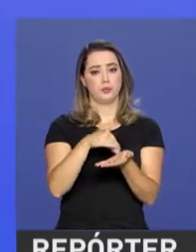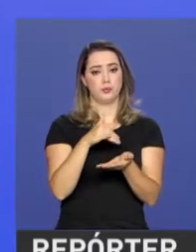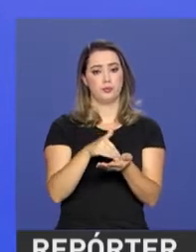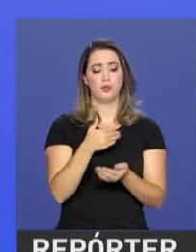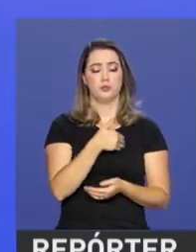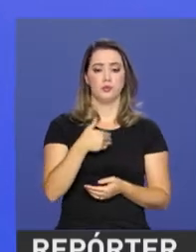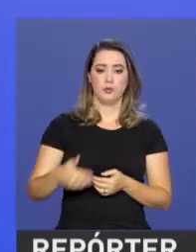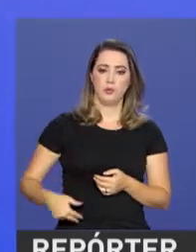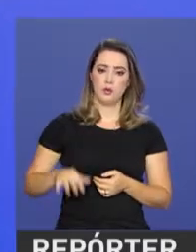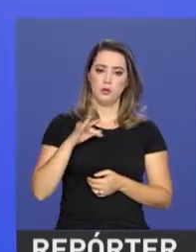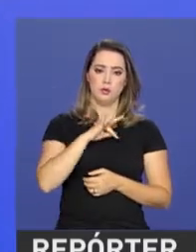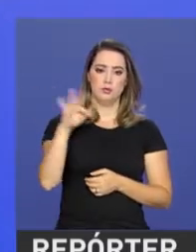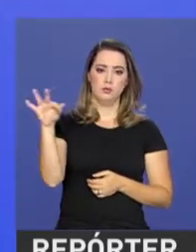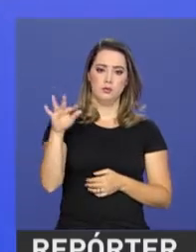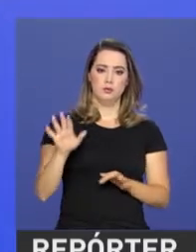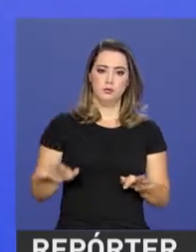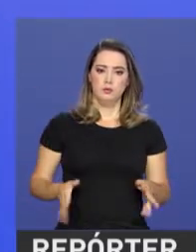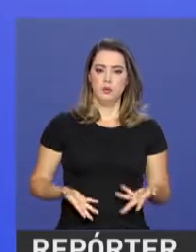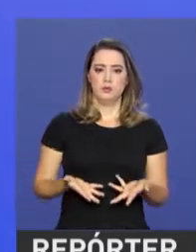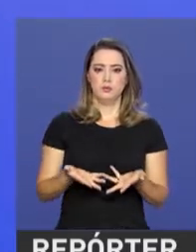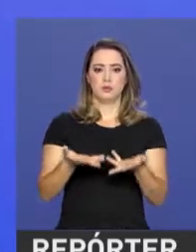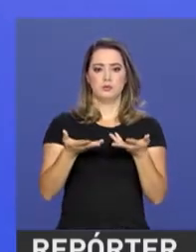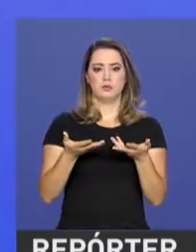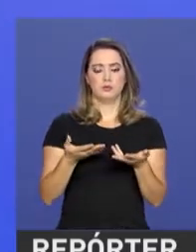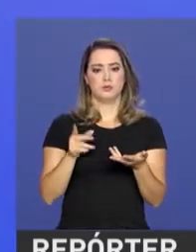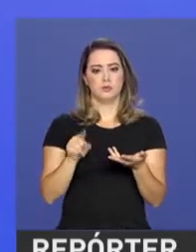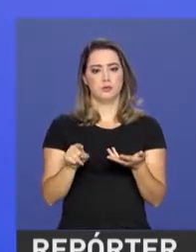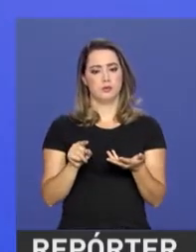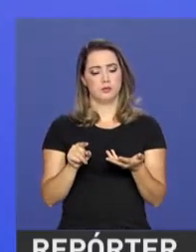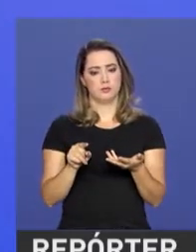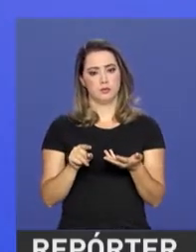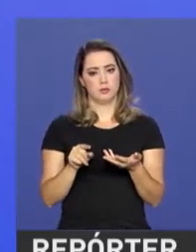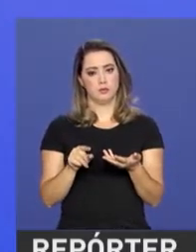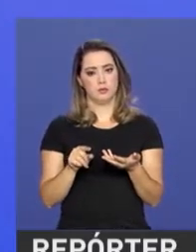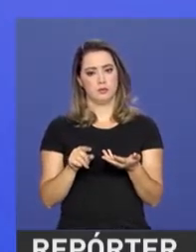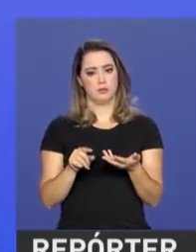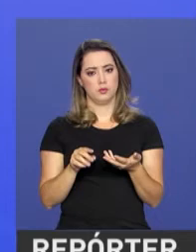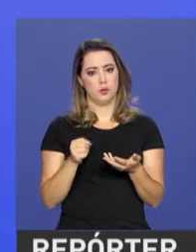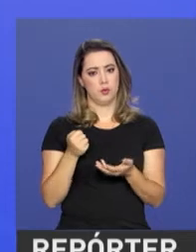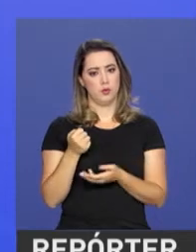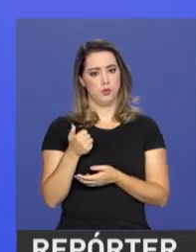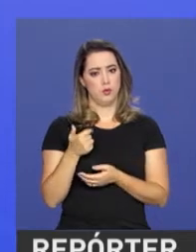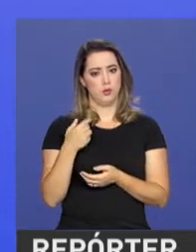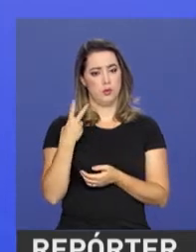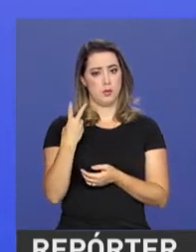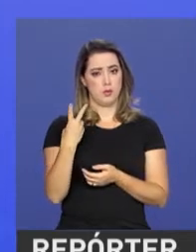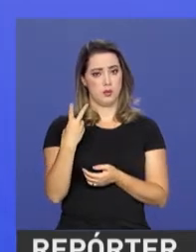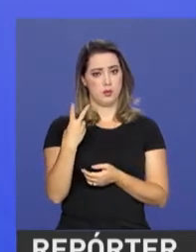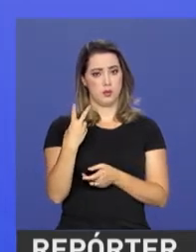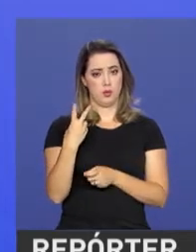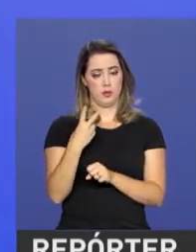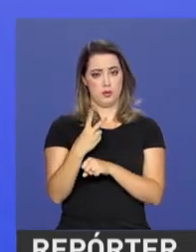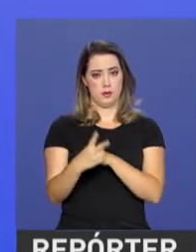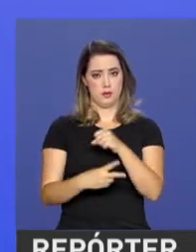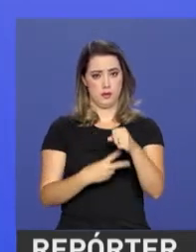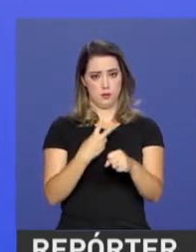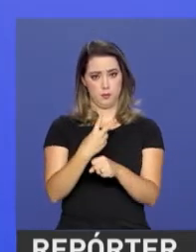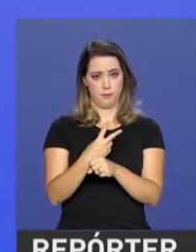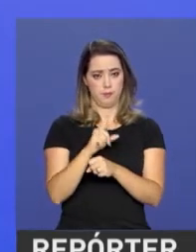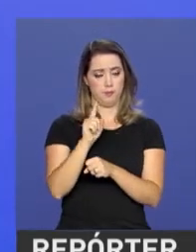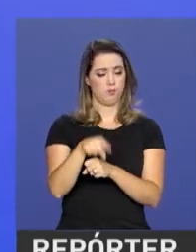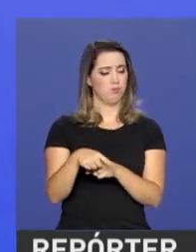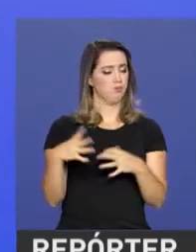federal produziu é nesses quase dois anos é algo